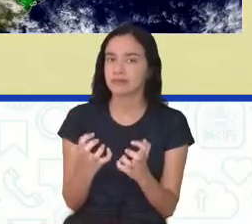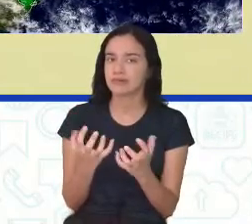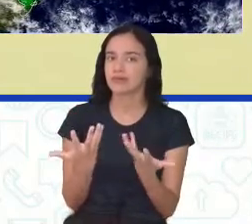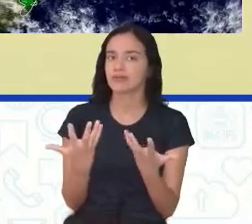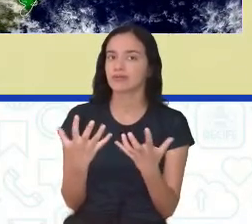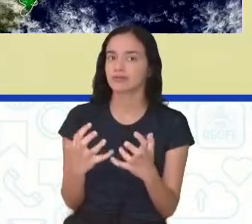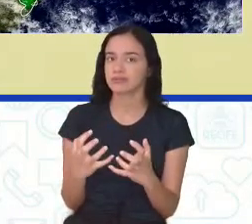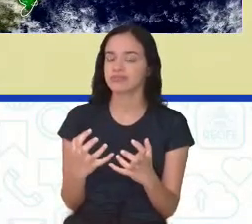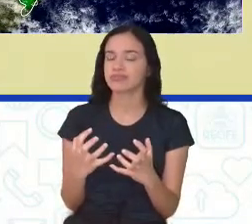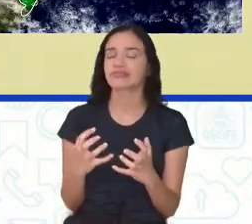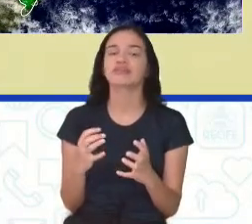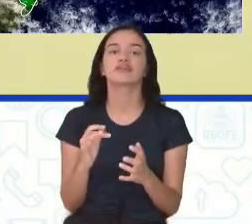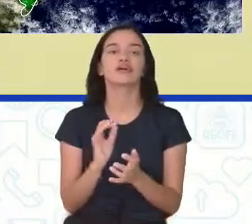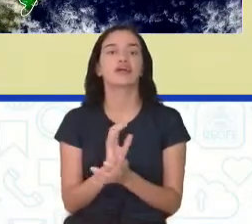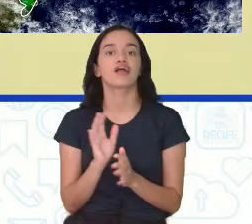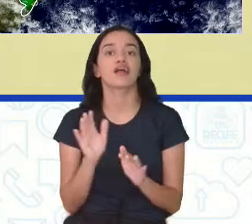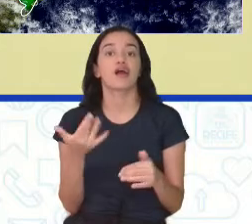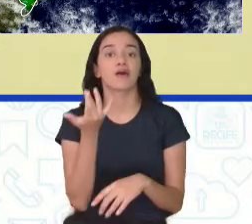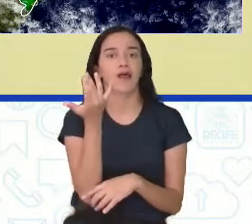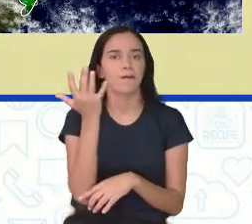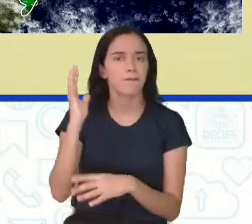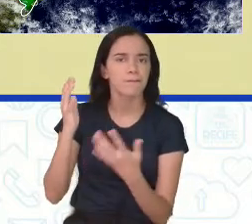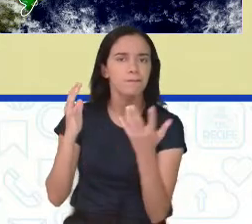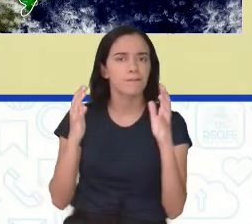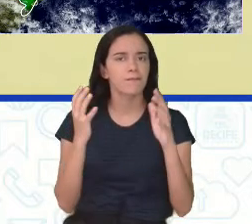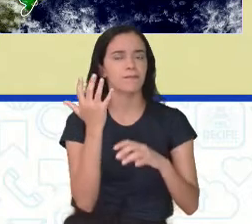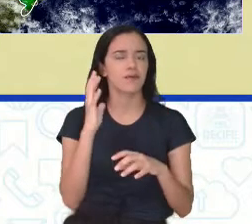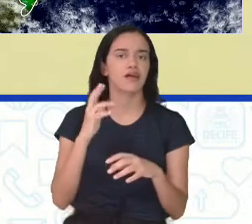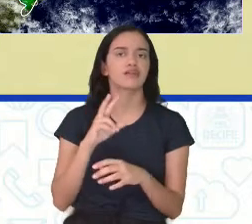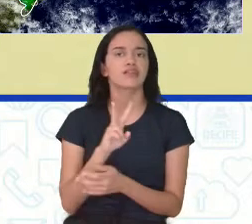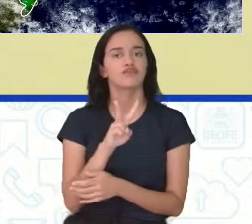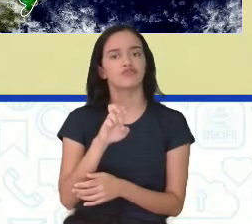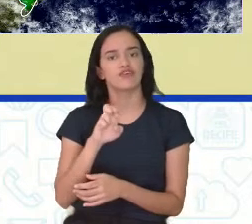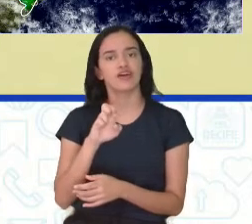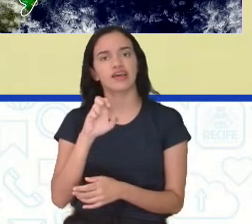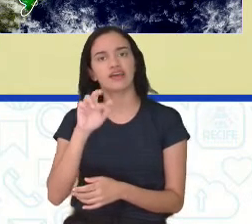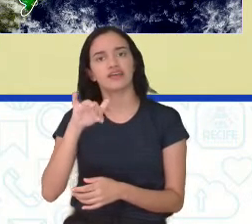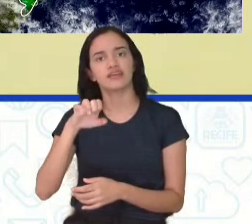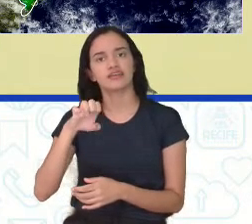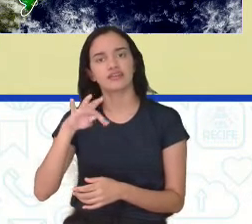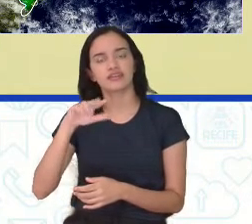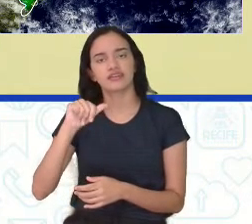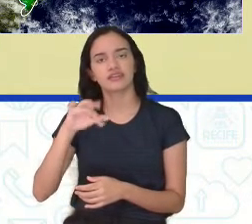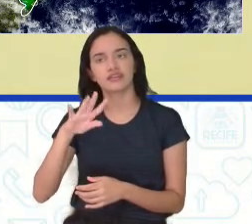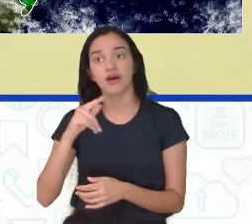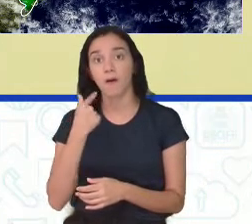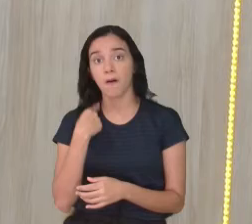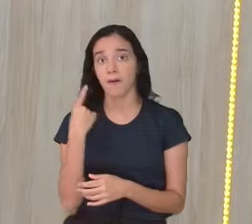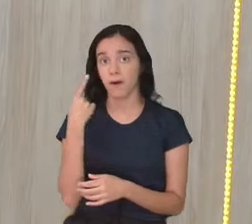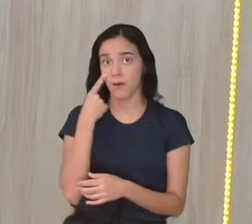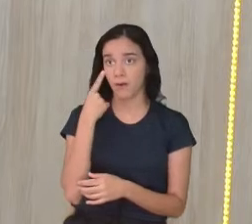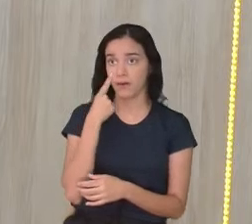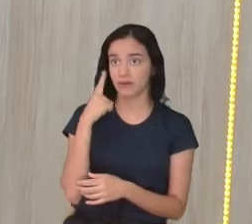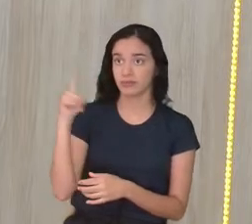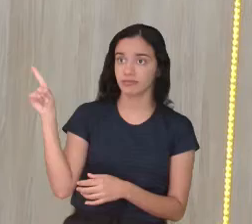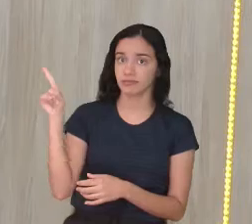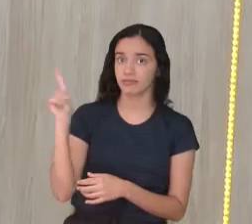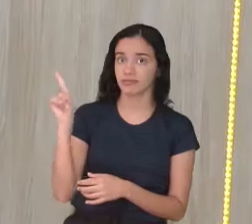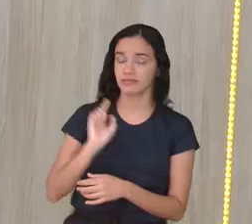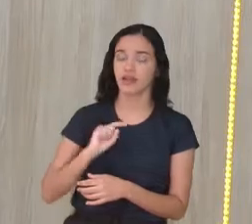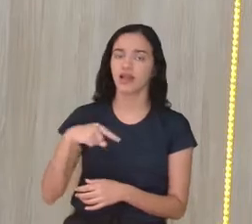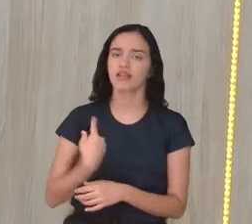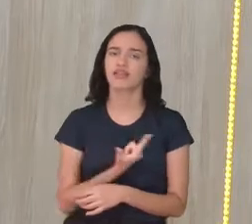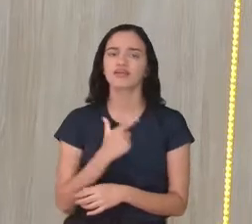aos vegetais, às plantas. Quando a gente vai descendo aqui, ó, chegando na faixa bem mais litorânea, né? Temos